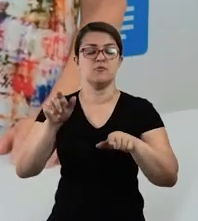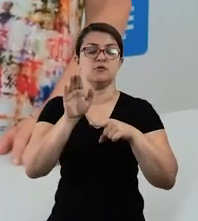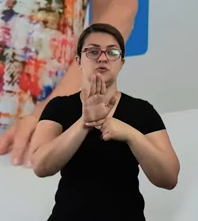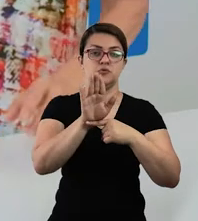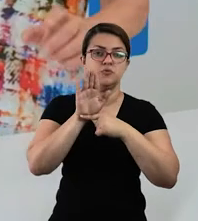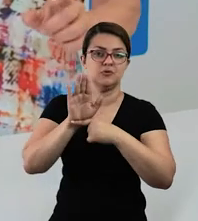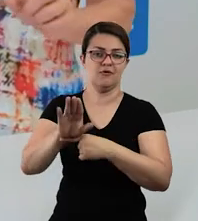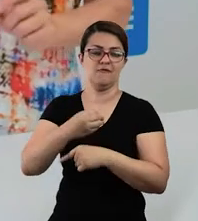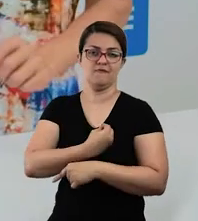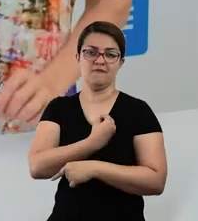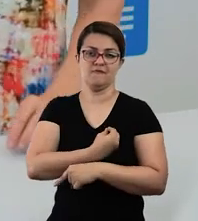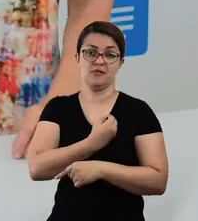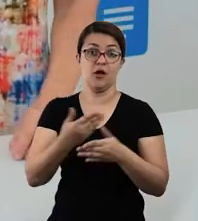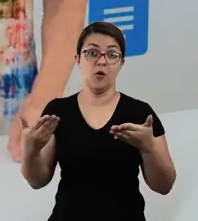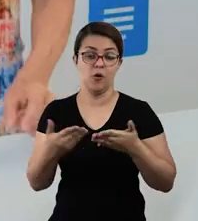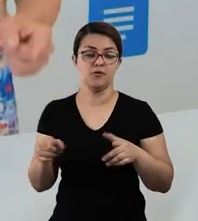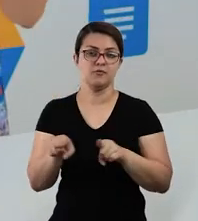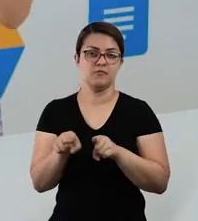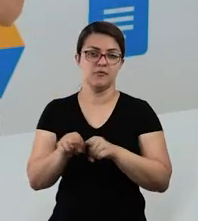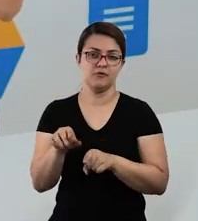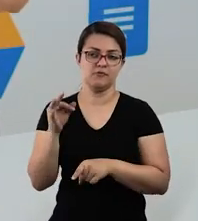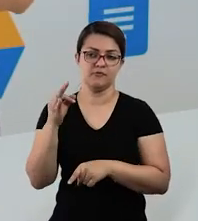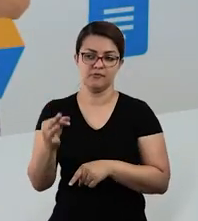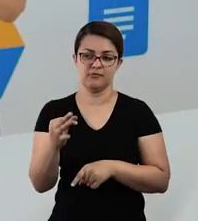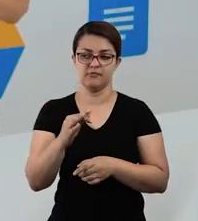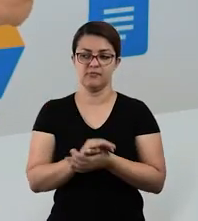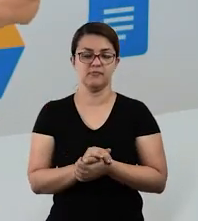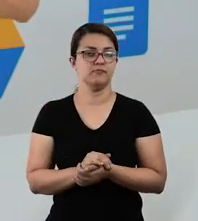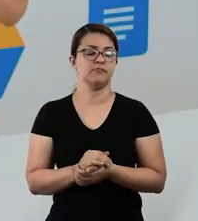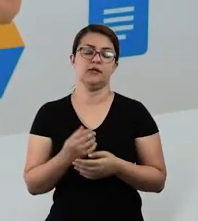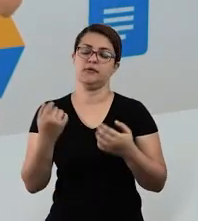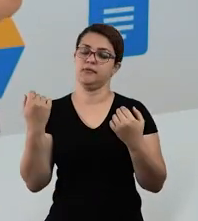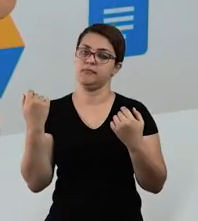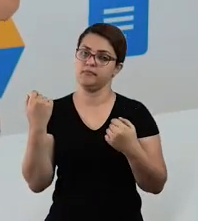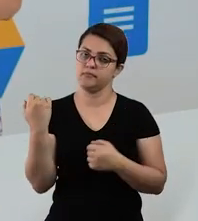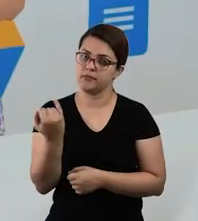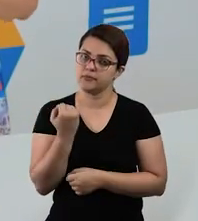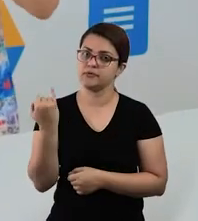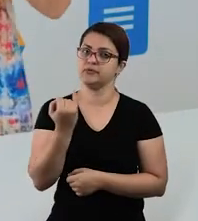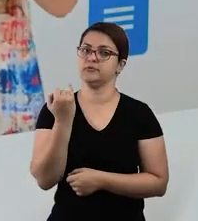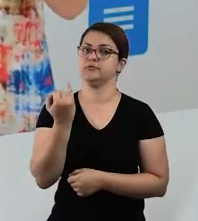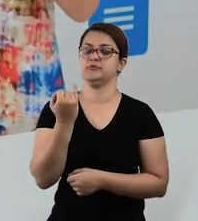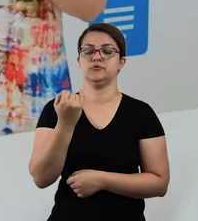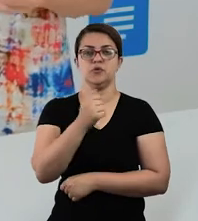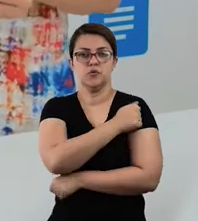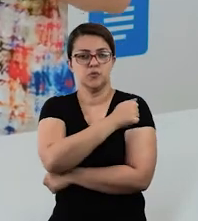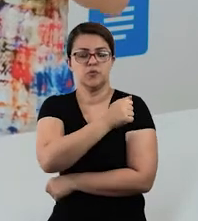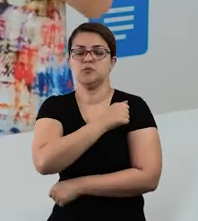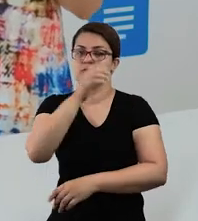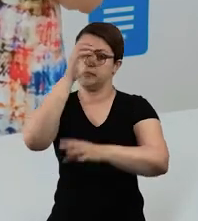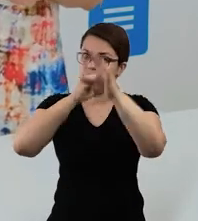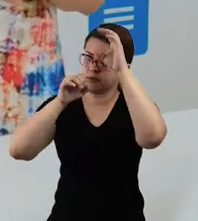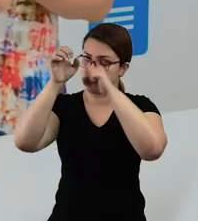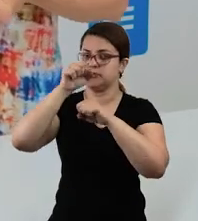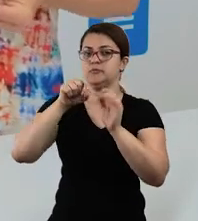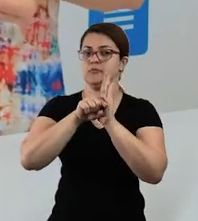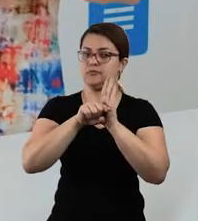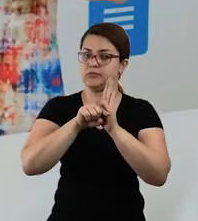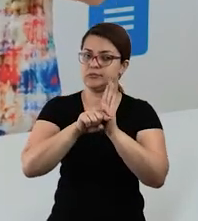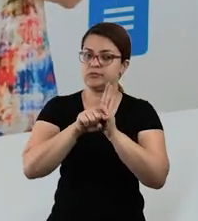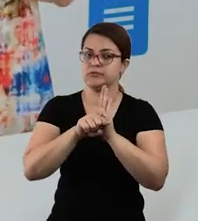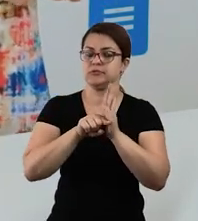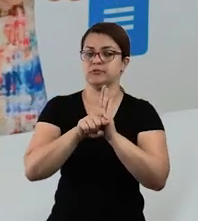no futuro. Veja bem, aluno, vale a pena você se apropriar desse conhecimento, vale a pena você pesquisar,